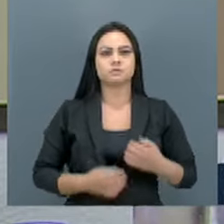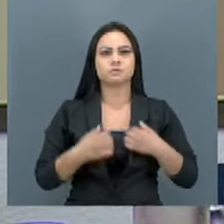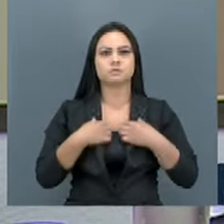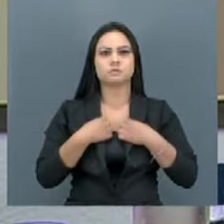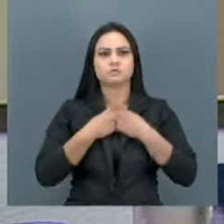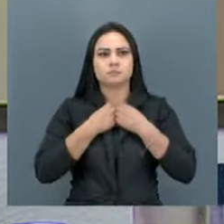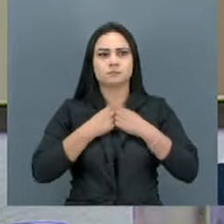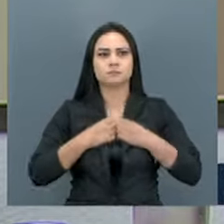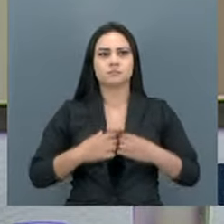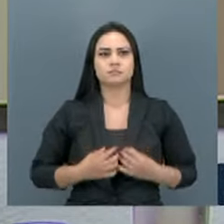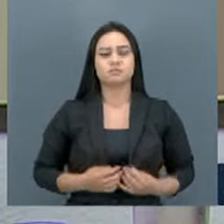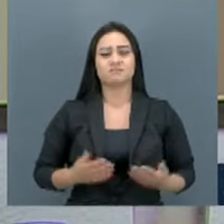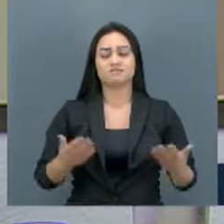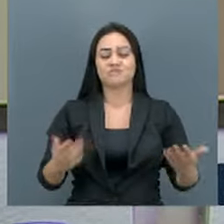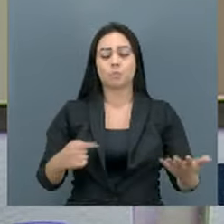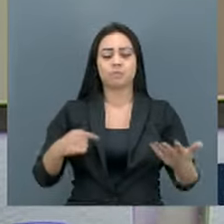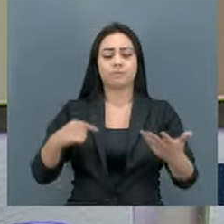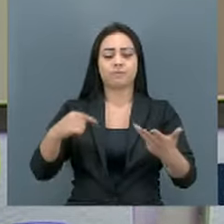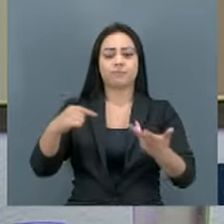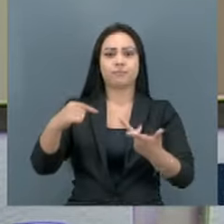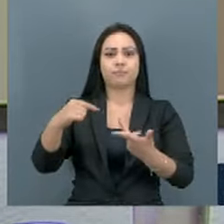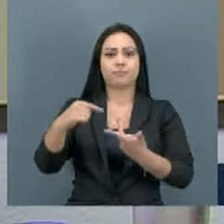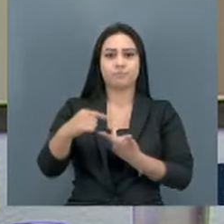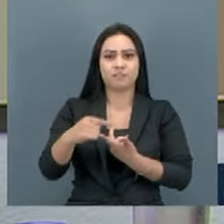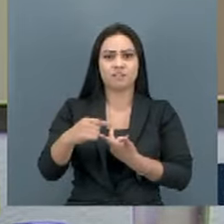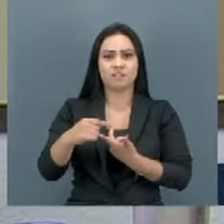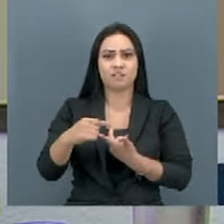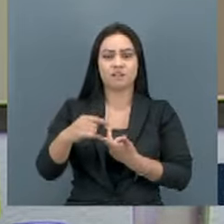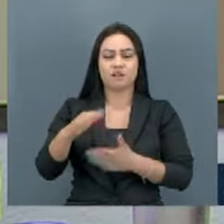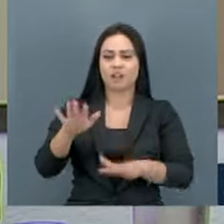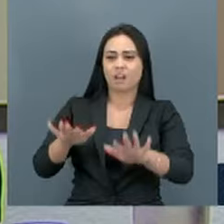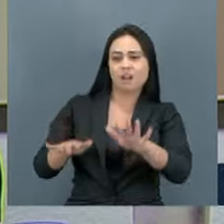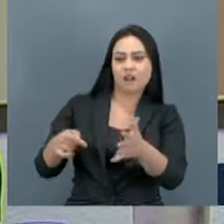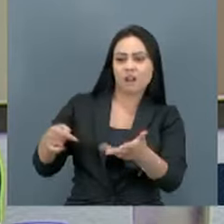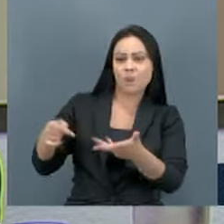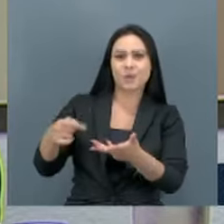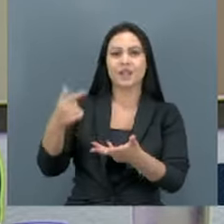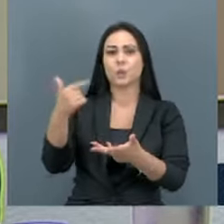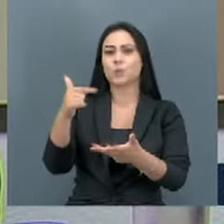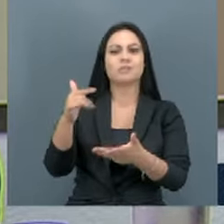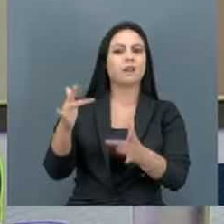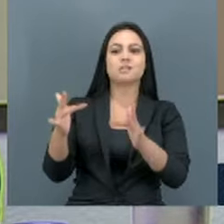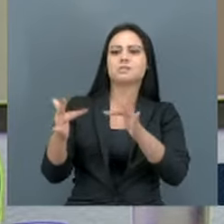Então, com tudo isso, há alguns que não têm acesso, que não têm